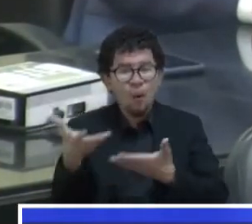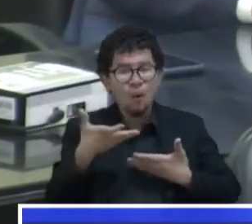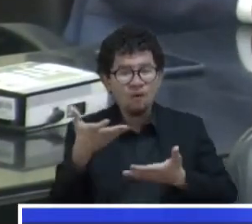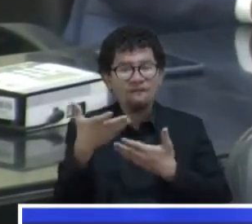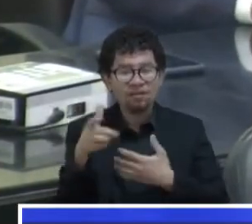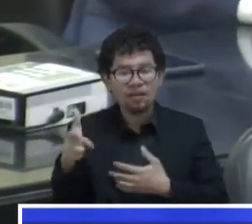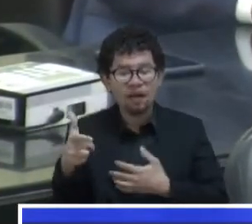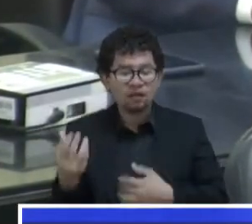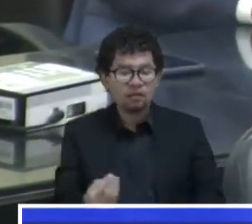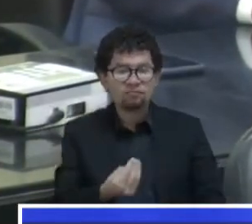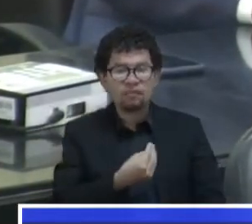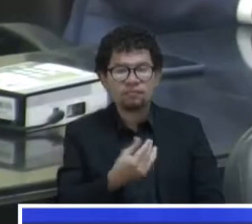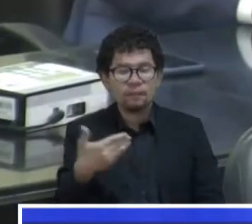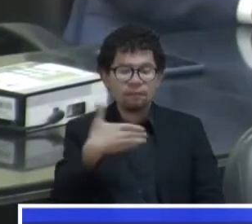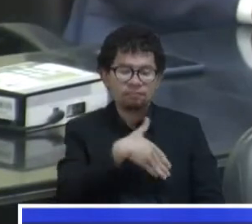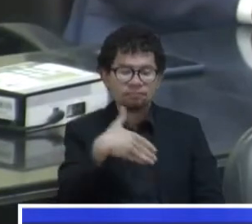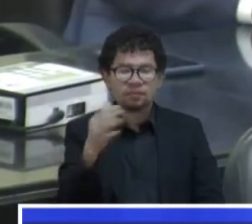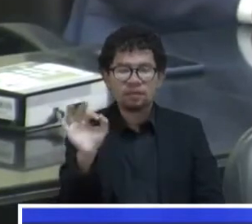compareceu primeiro.